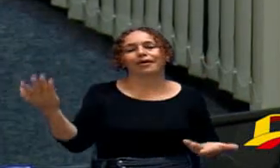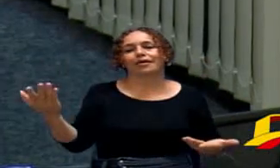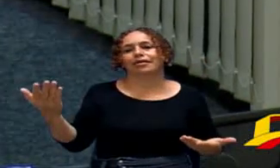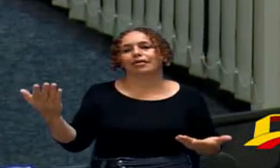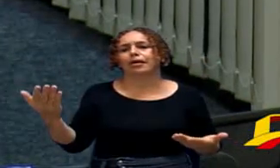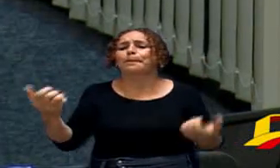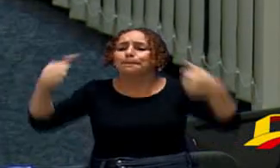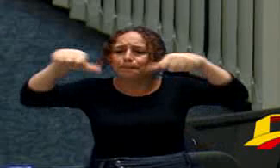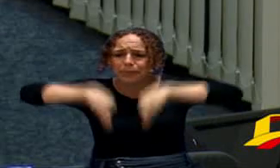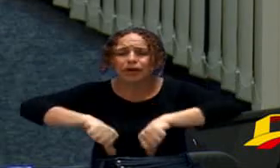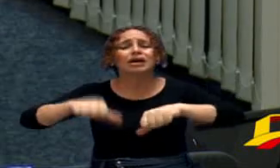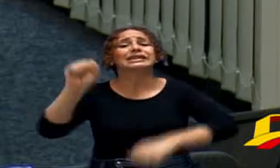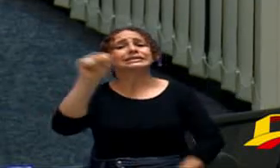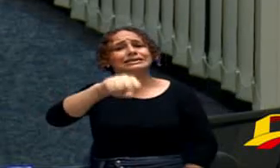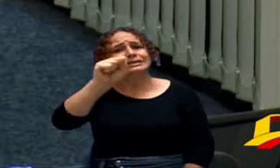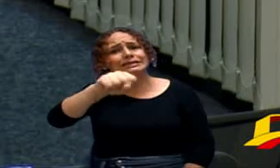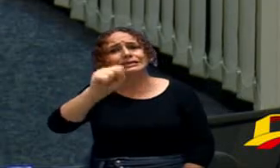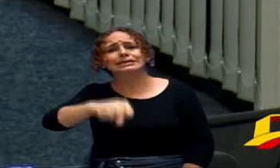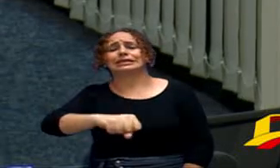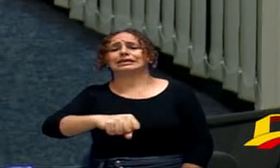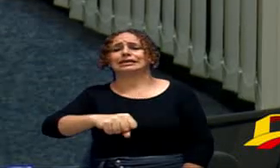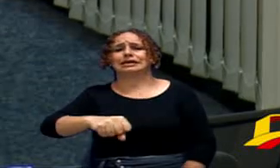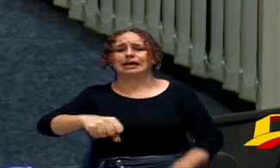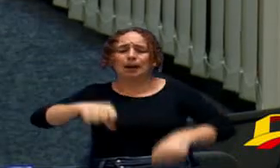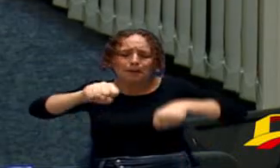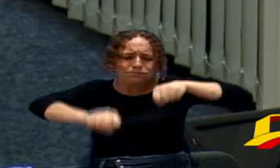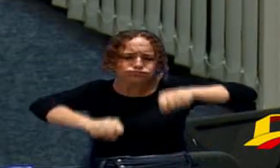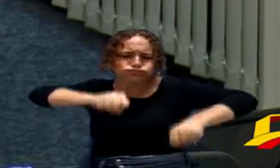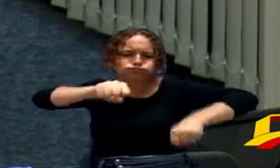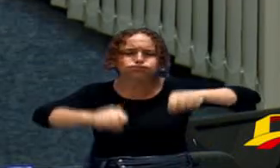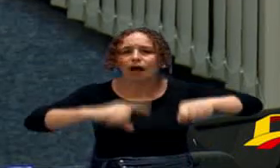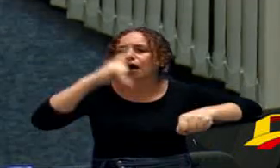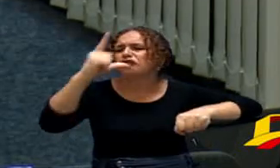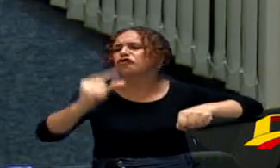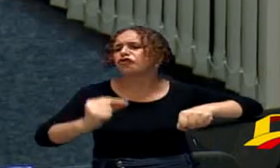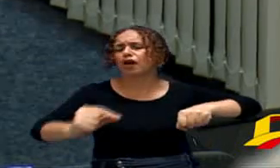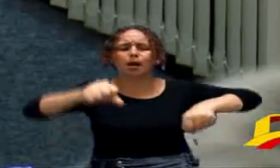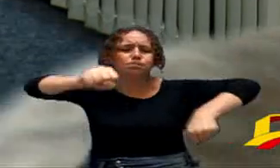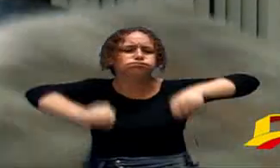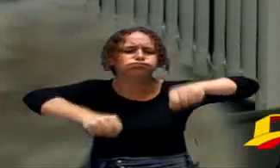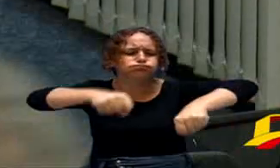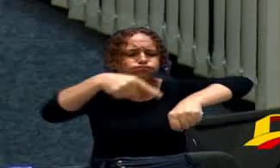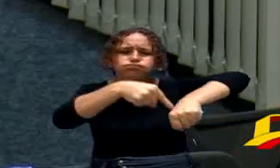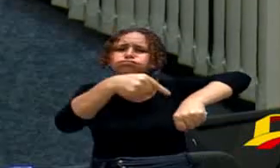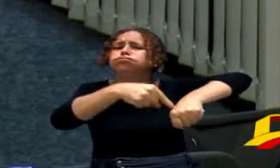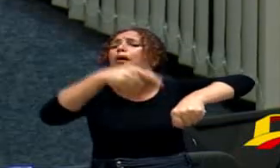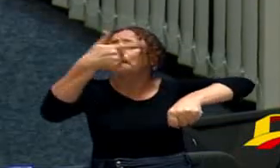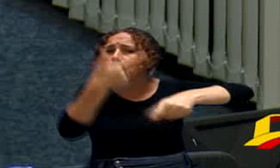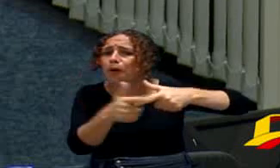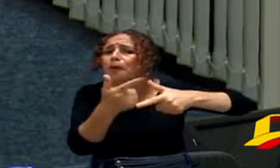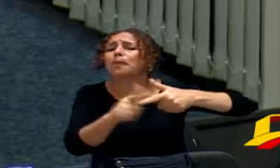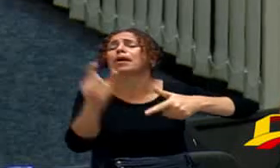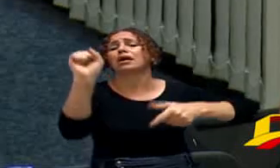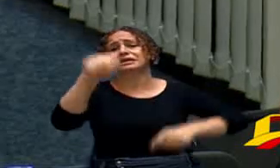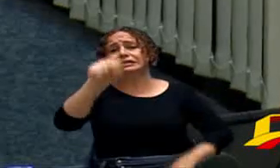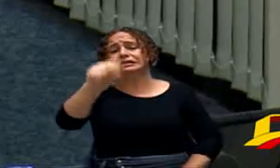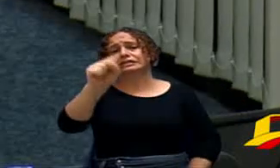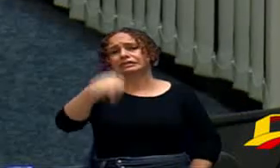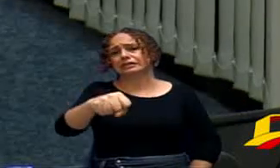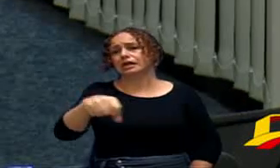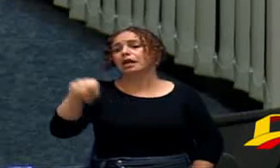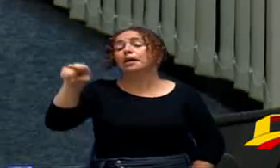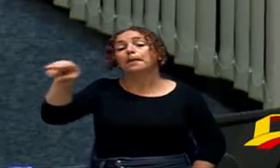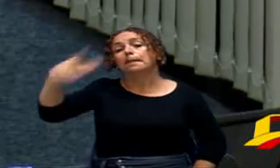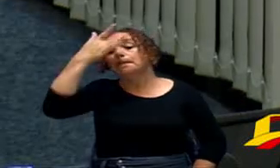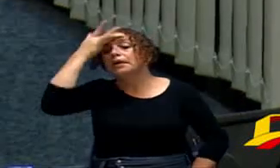pele. É senciente. É senciente. O tratador é dele, as pessoas que